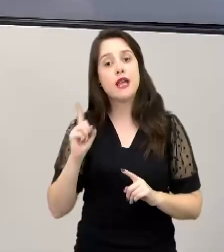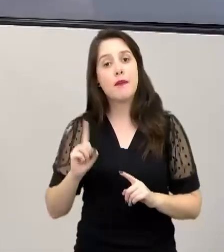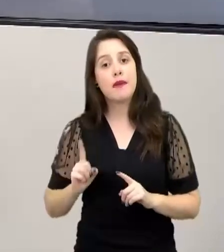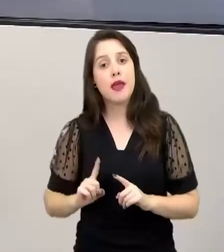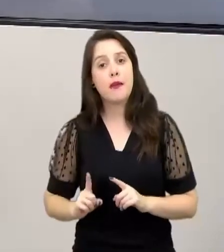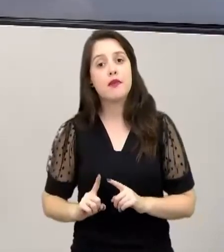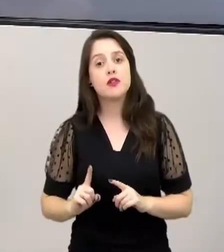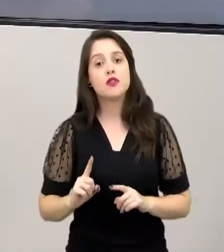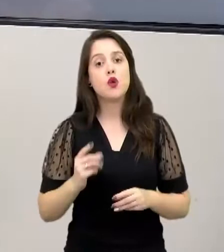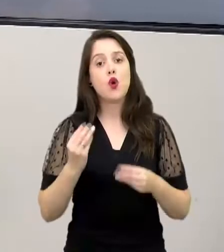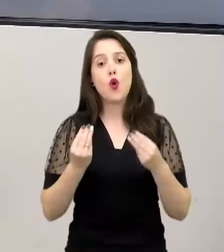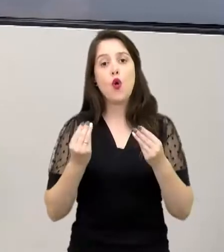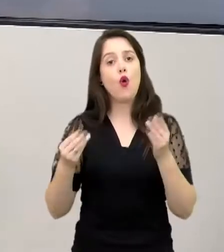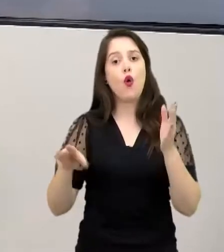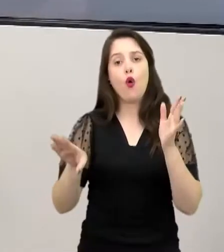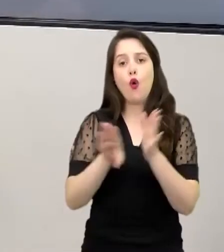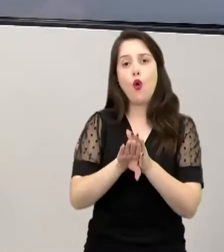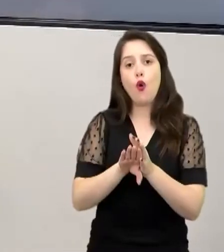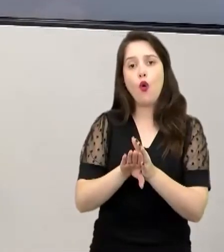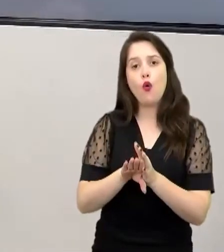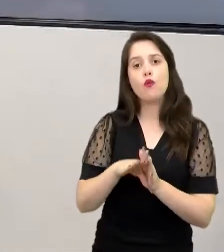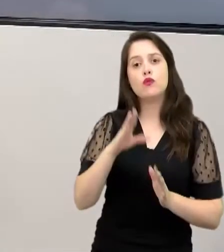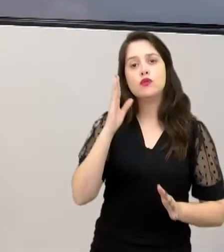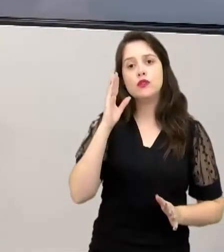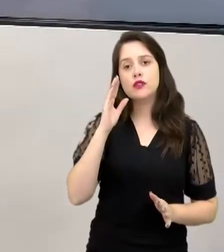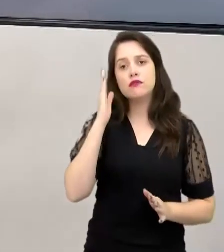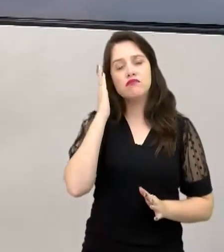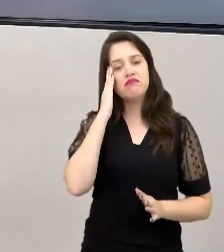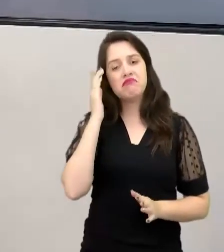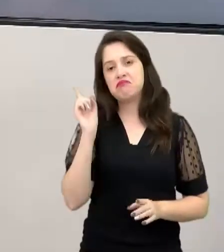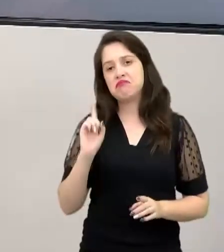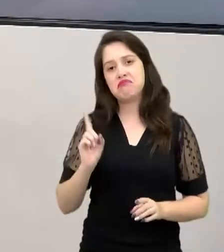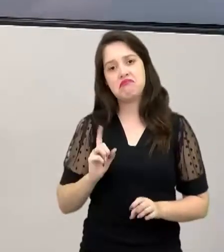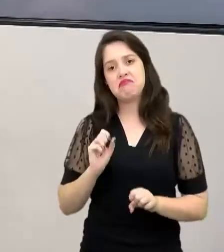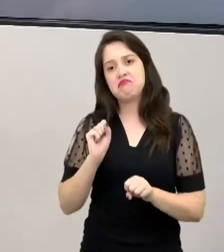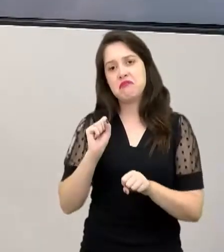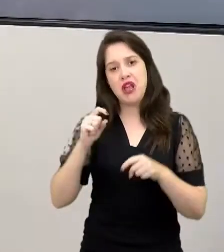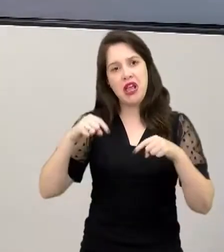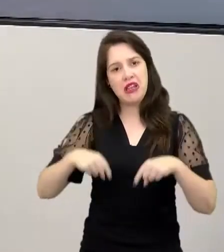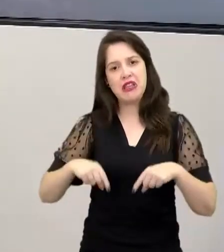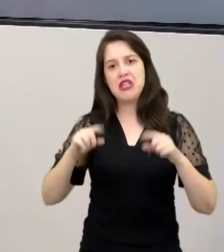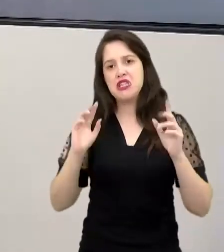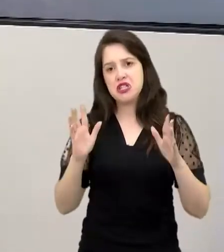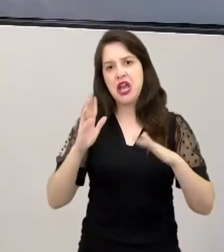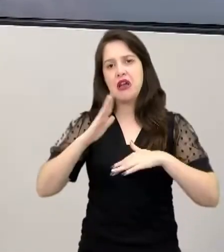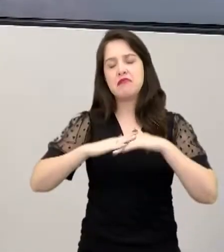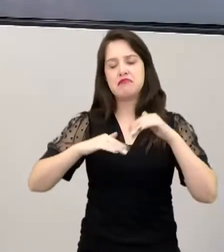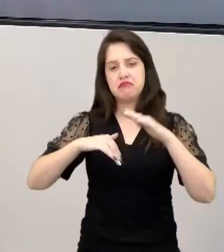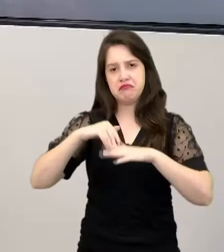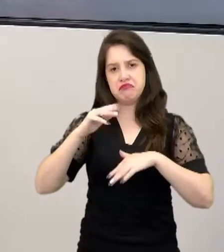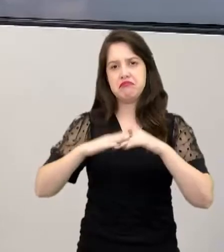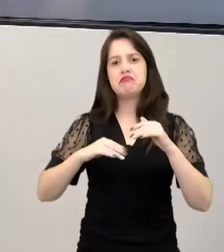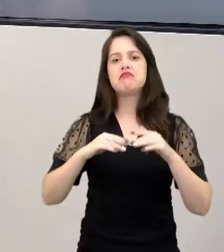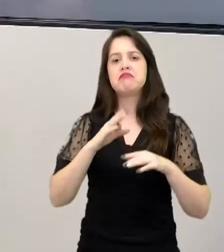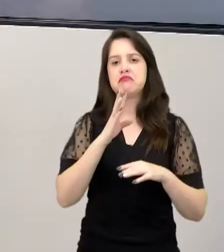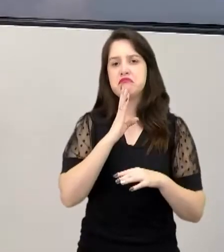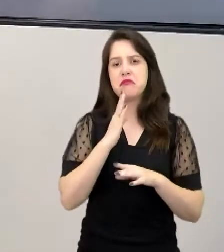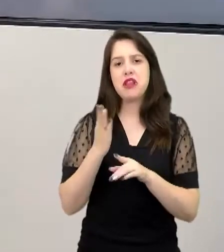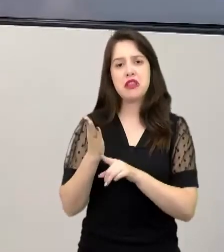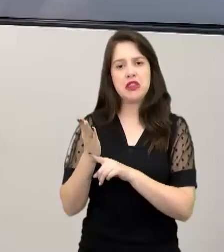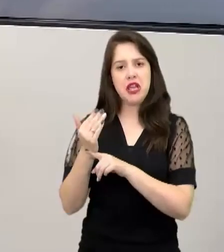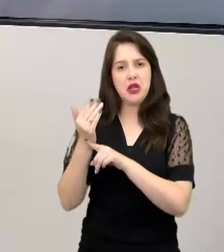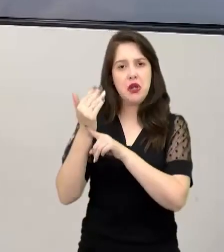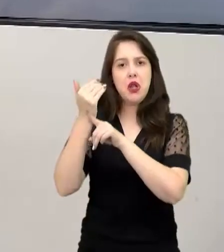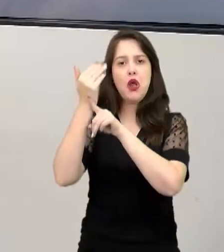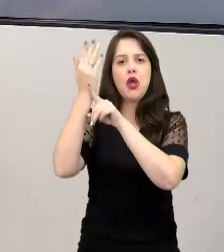no Homo sapiens sapiens, porque agora... porque a gente já domina um pouco mais essas questões tecnológicas,